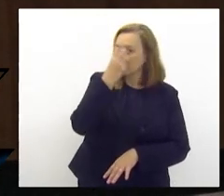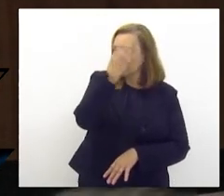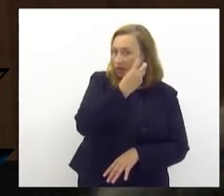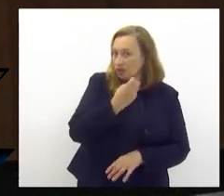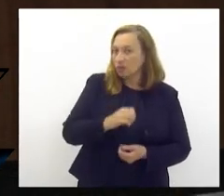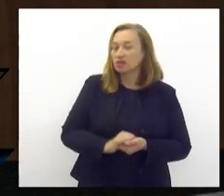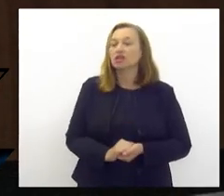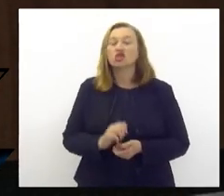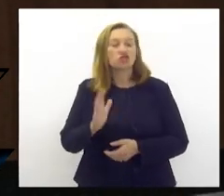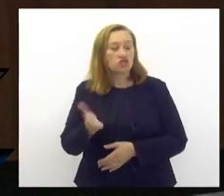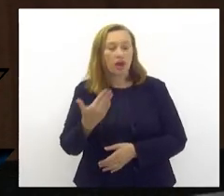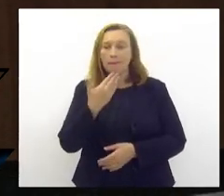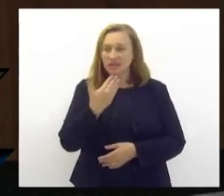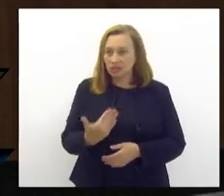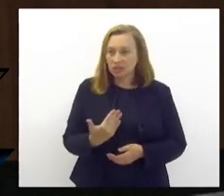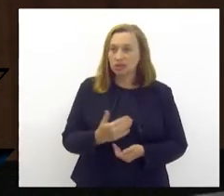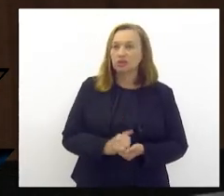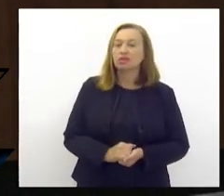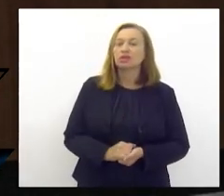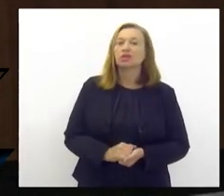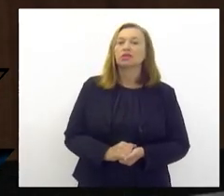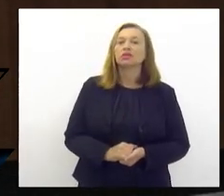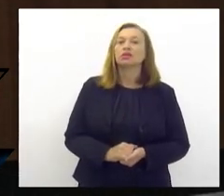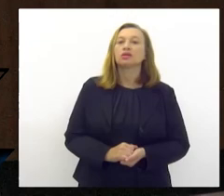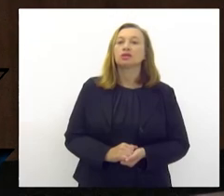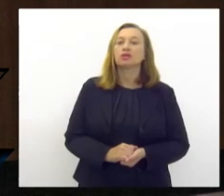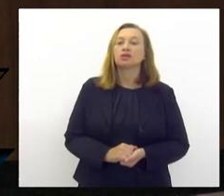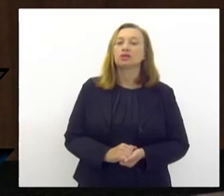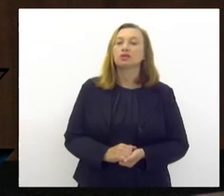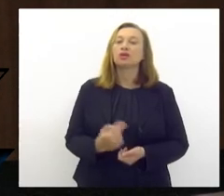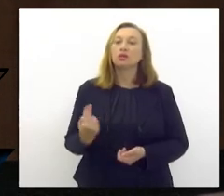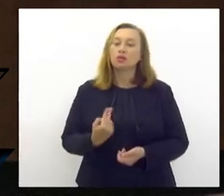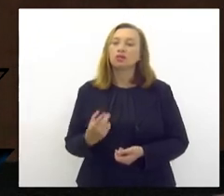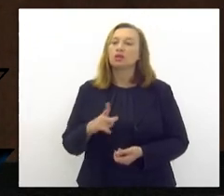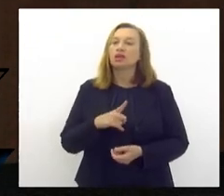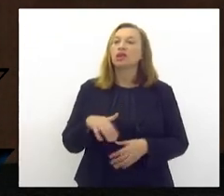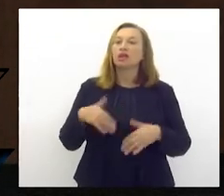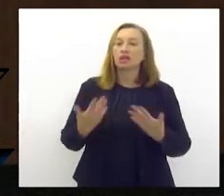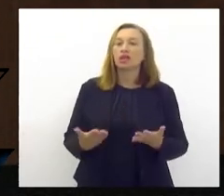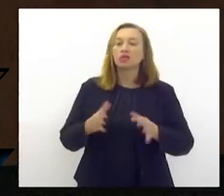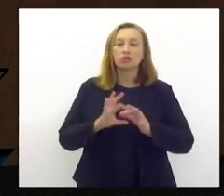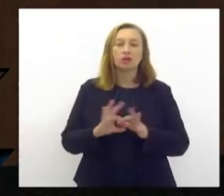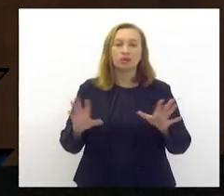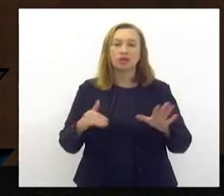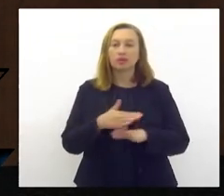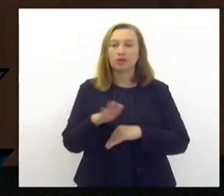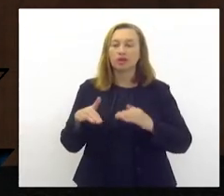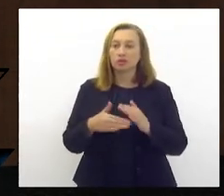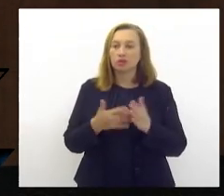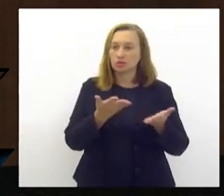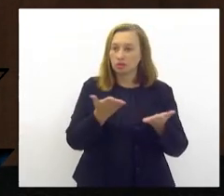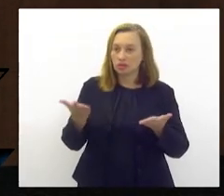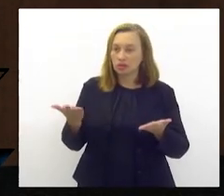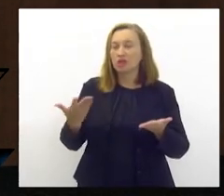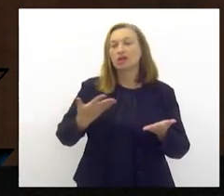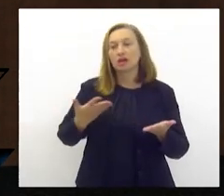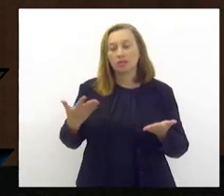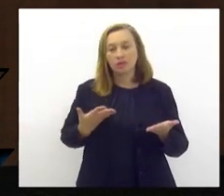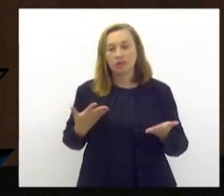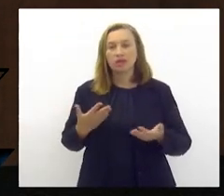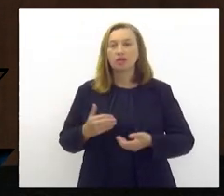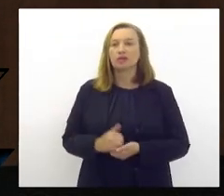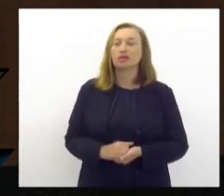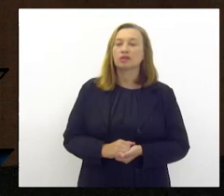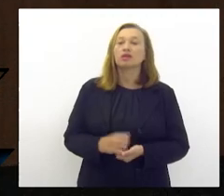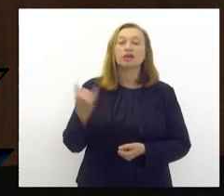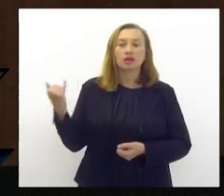Lima já se inscreveu para ser coautora, então estou abrindo e também abri para outros colegas, dado